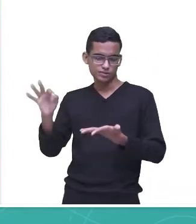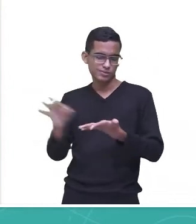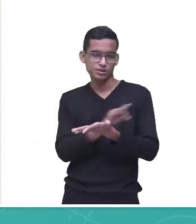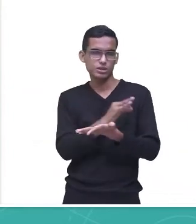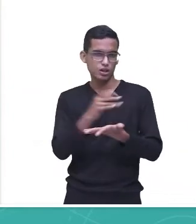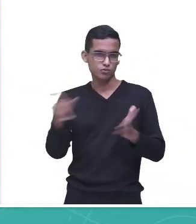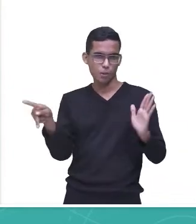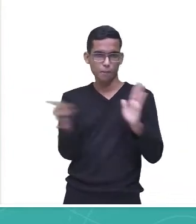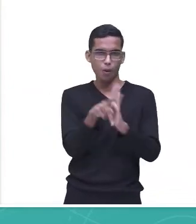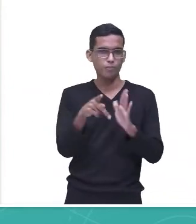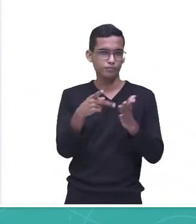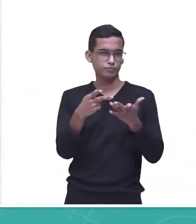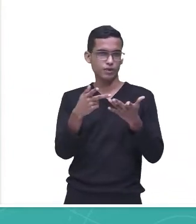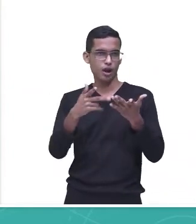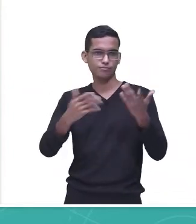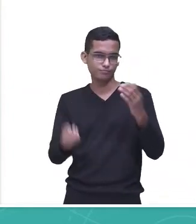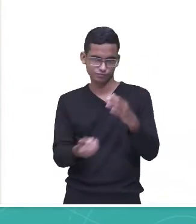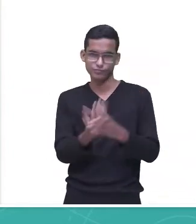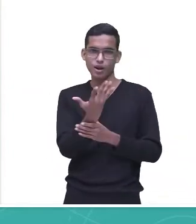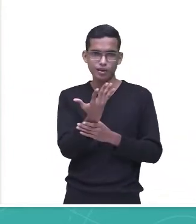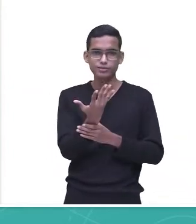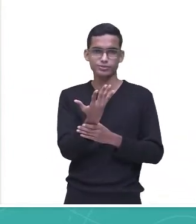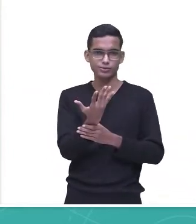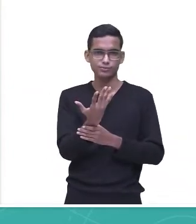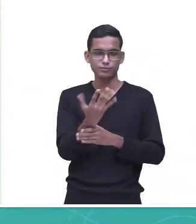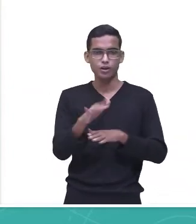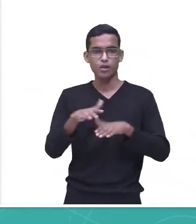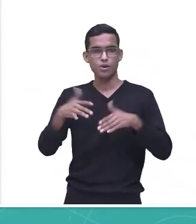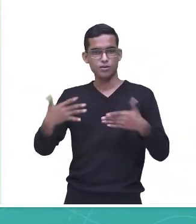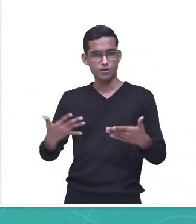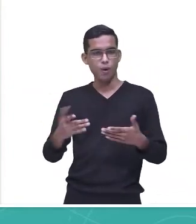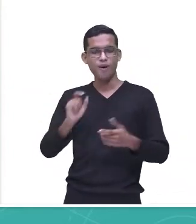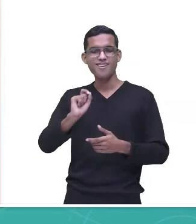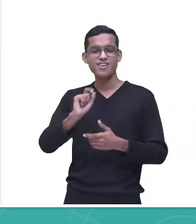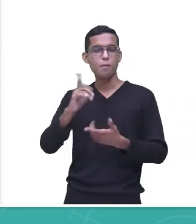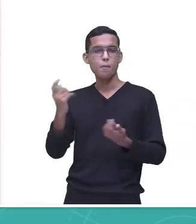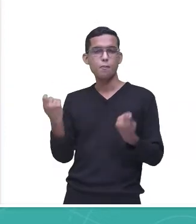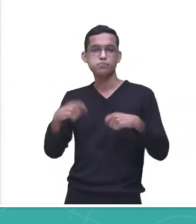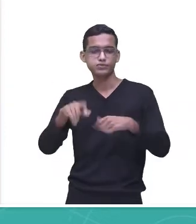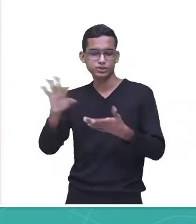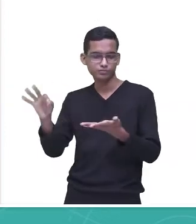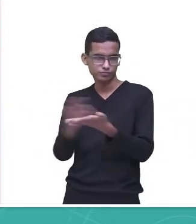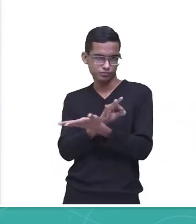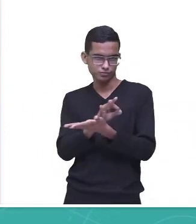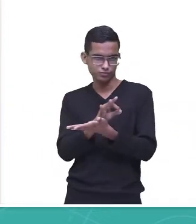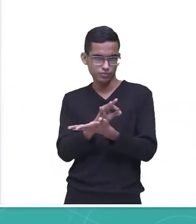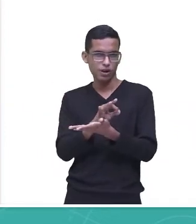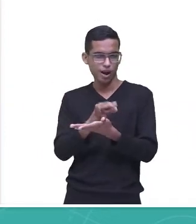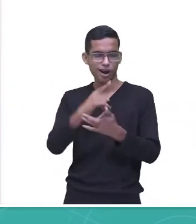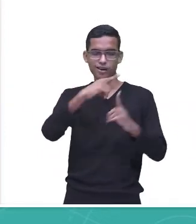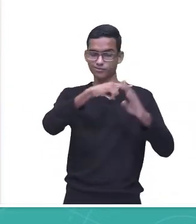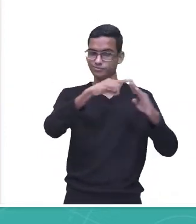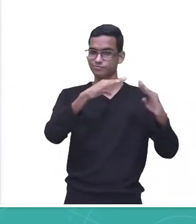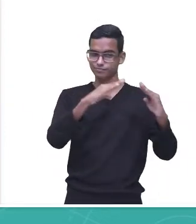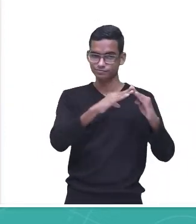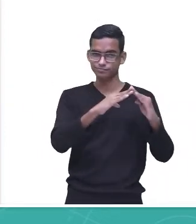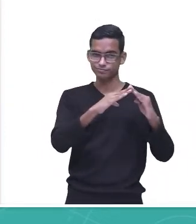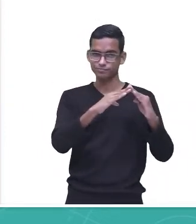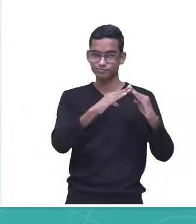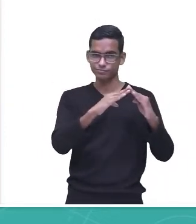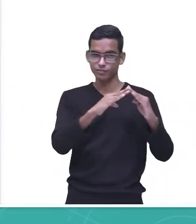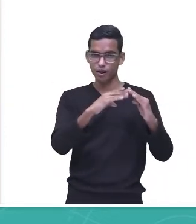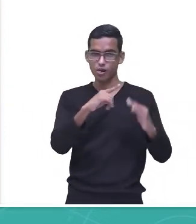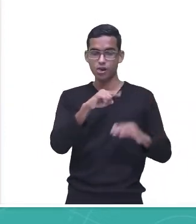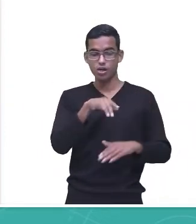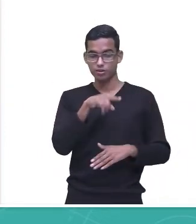artes era alguém espiritualizado, então só a igreja financiava. Então, a gente teve dois períodos, né, que a